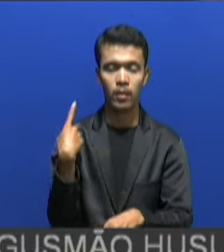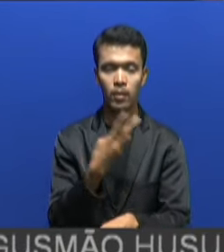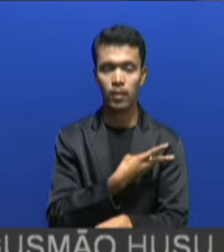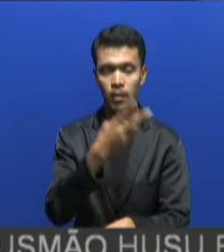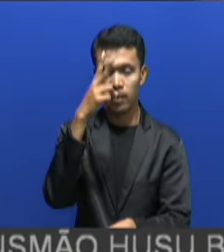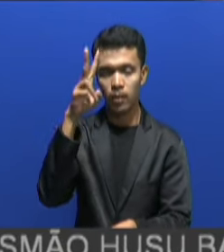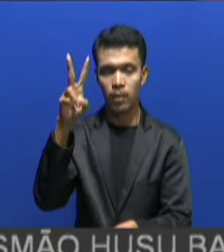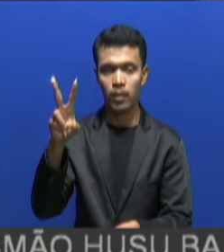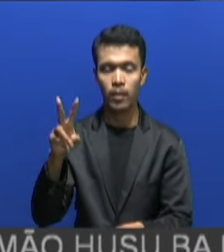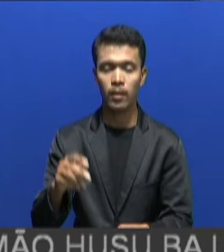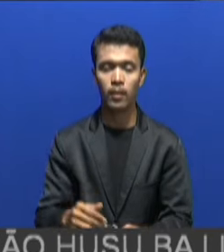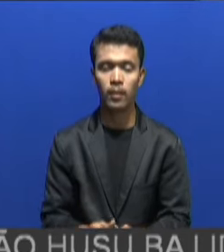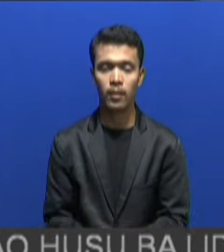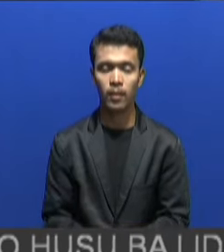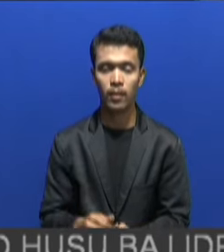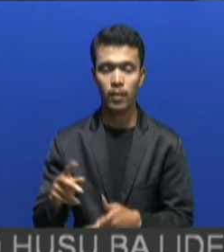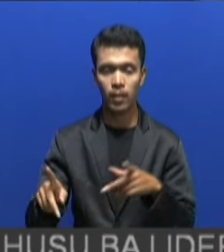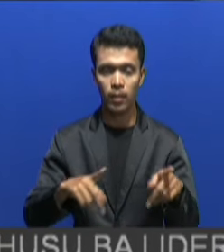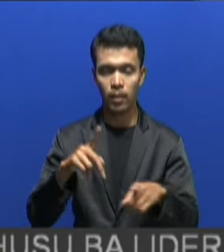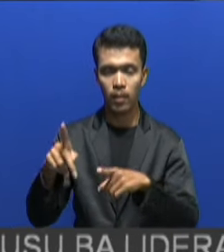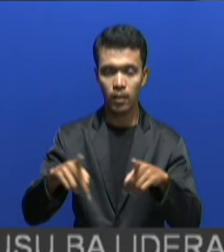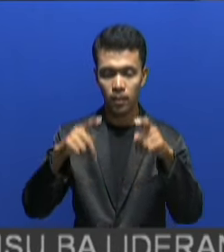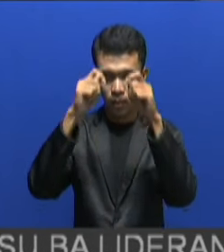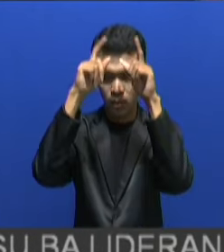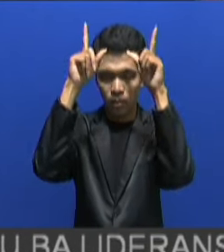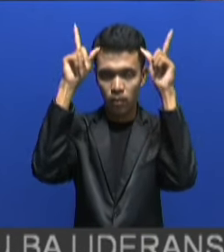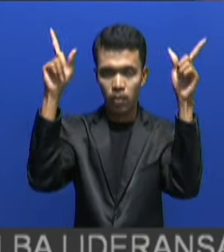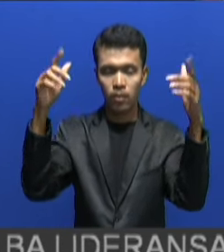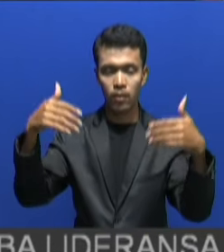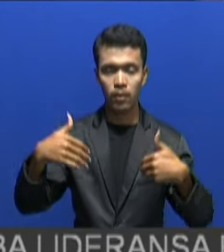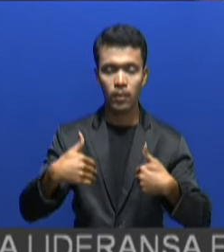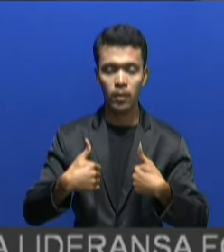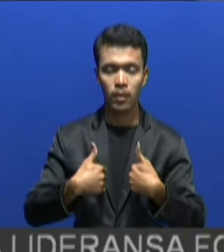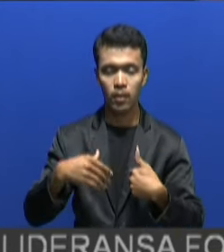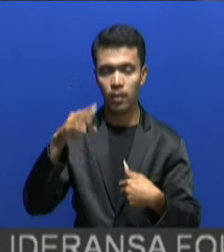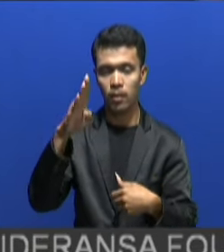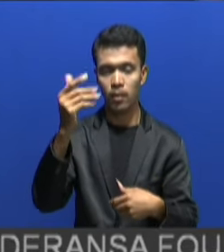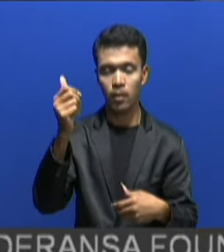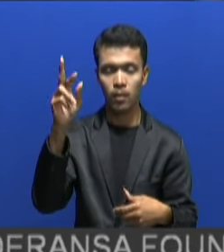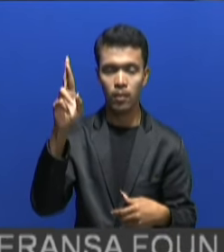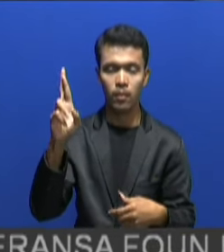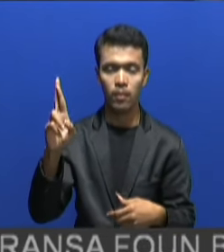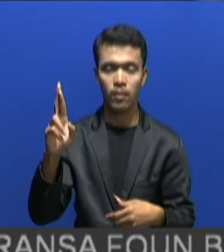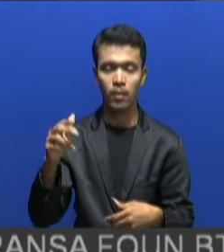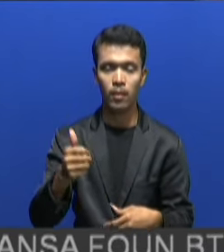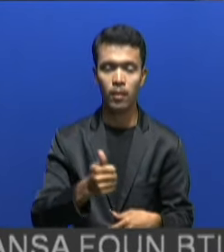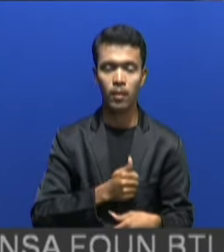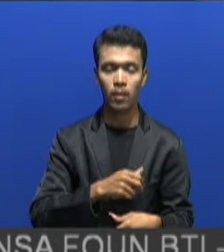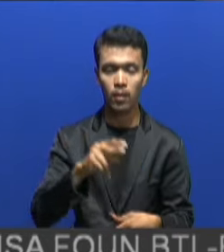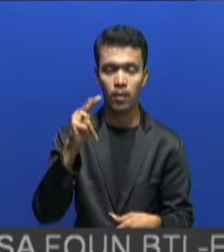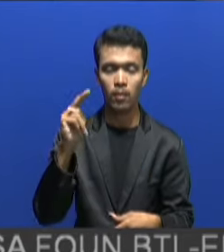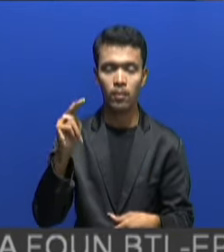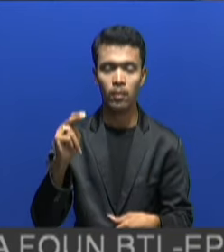duni sidaraun timor wang nebe makiha bar nebe malokalize ya parte malin ini